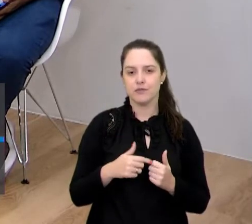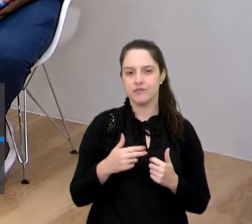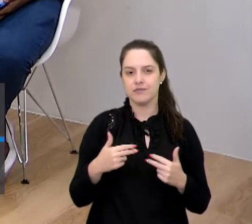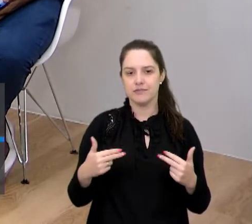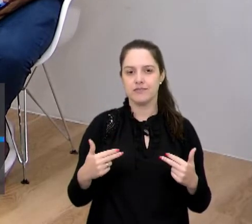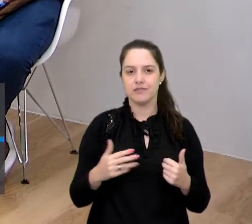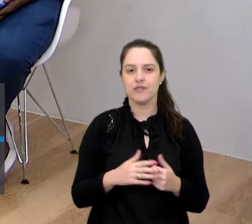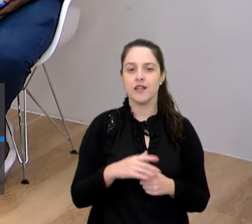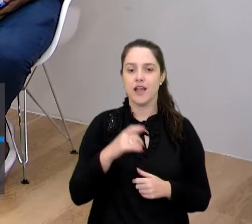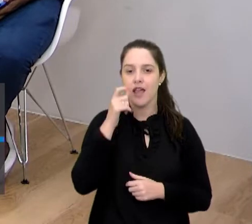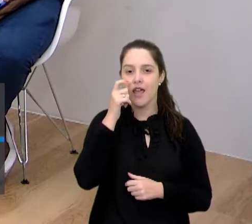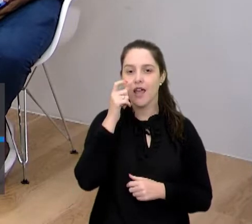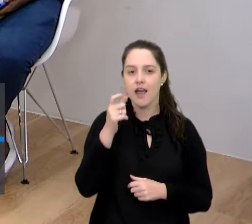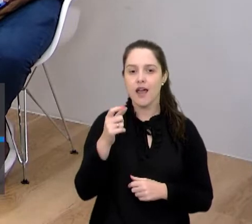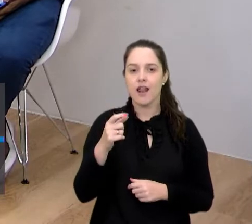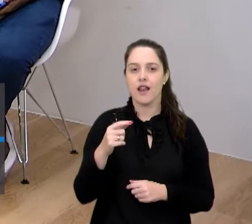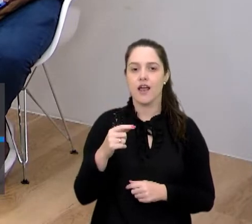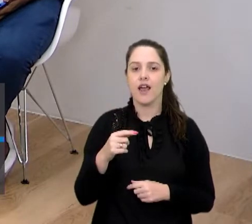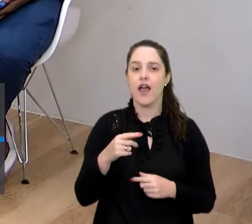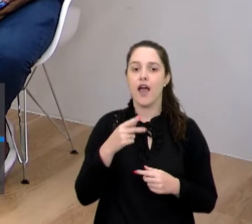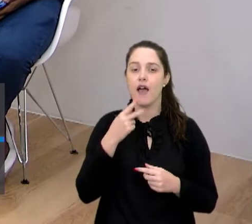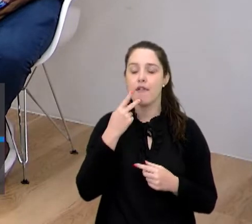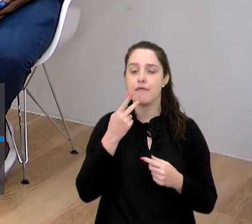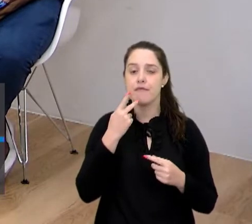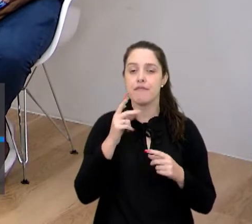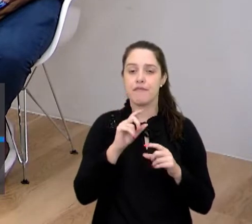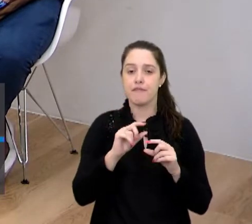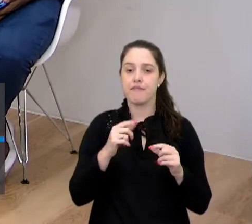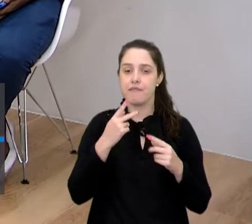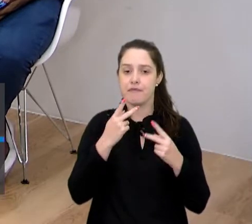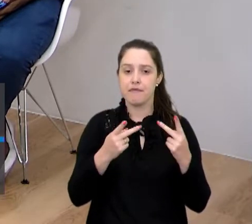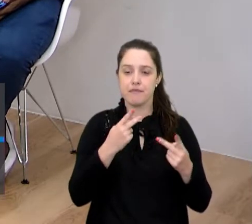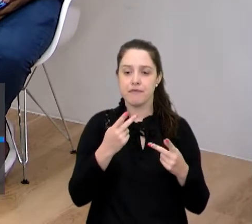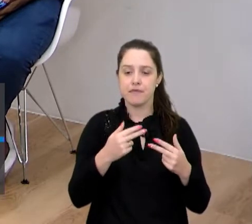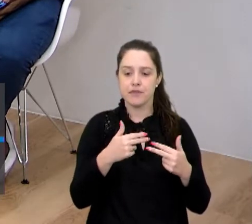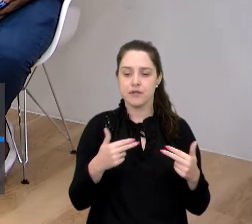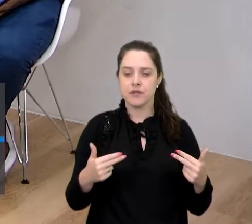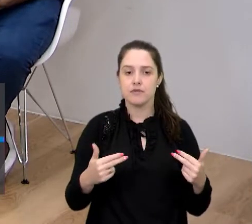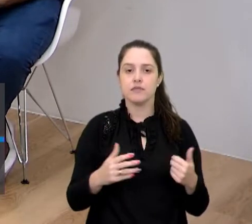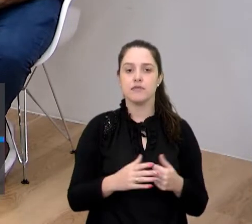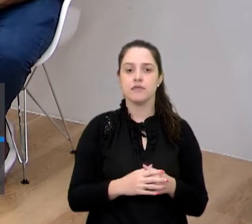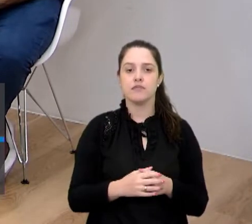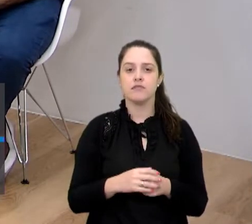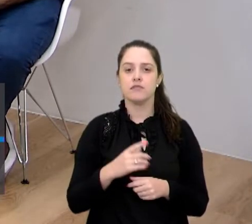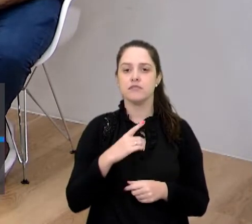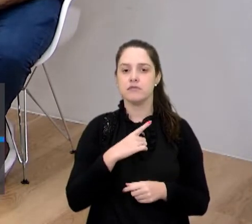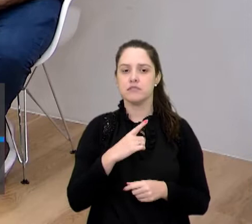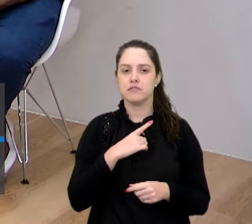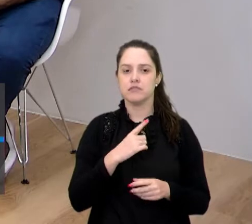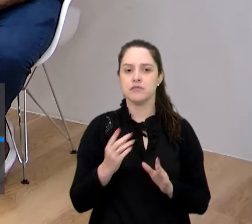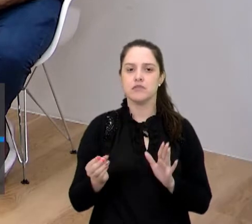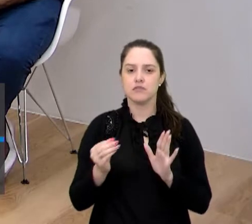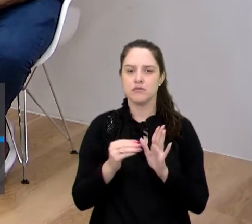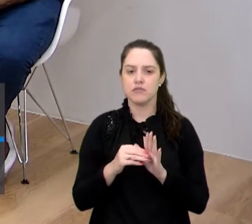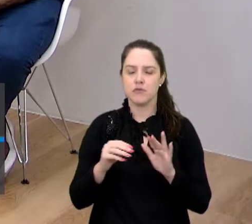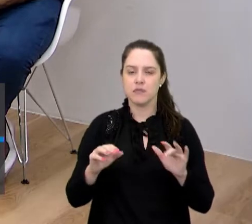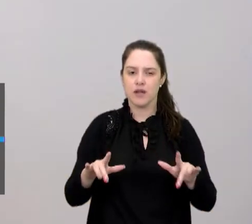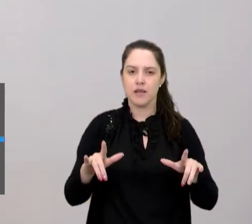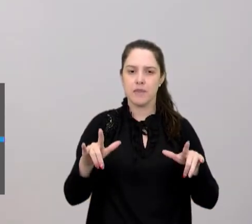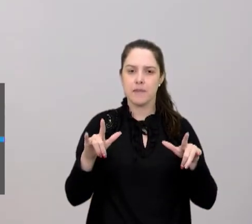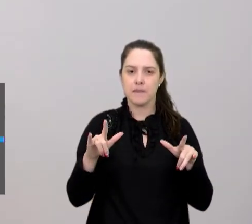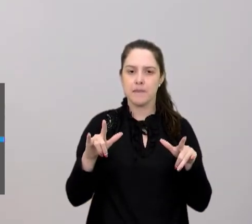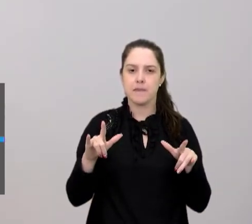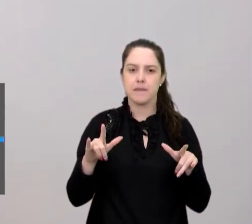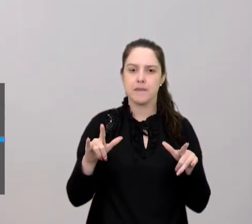esse exemplo aqui porque a fala, e sempre essa fala do Jotinha, né? Ela vem sempre com uma imagem engraçada, Sim. uma imagem